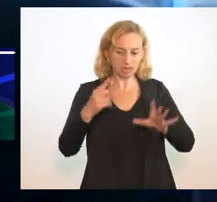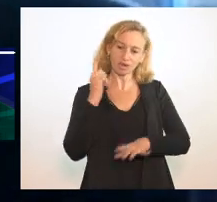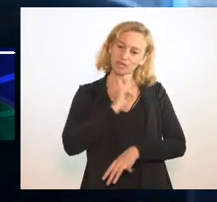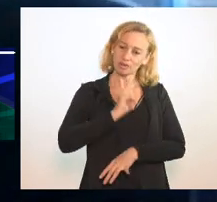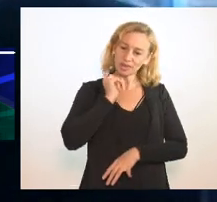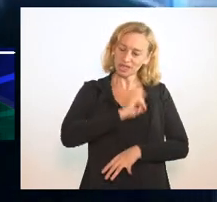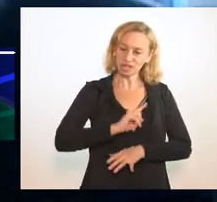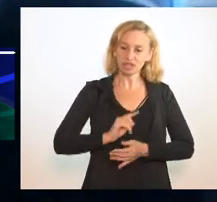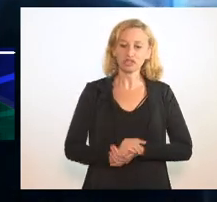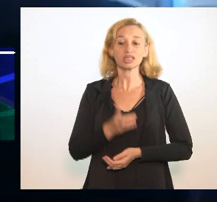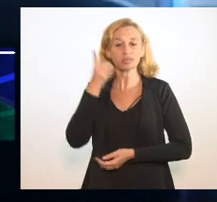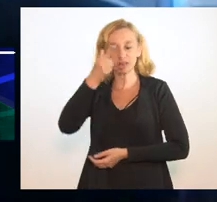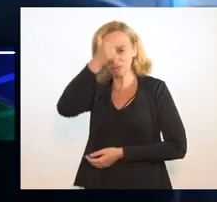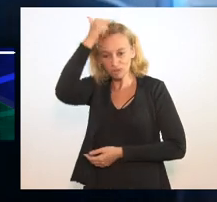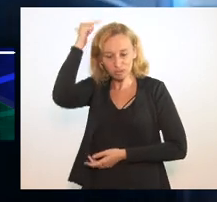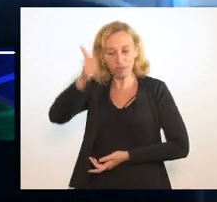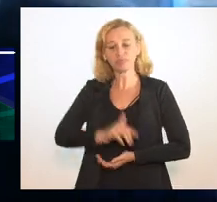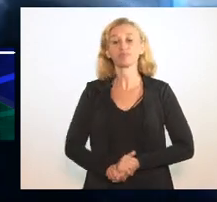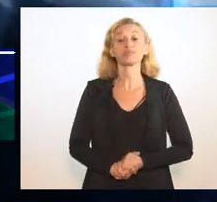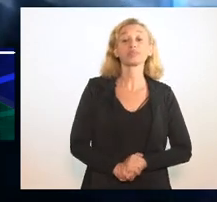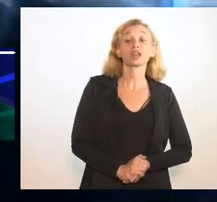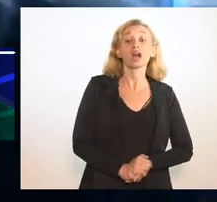rubro-negro, deputado Luiz Paulo.